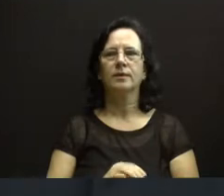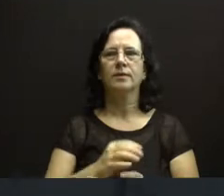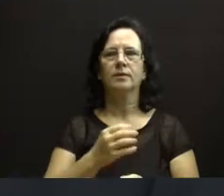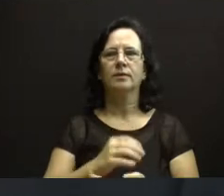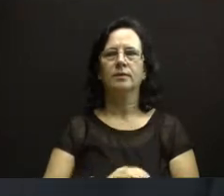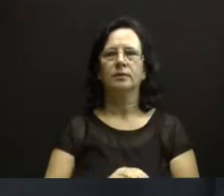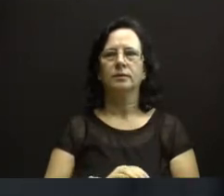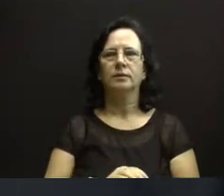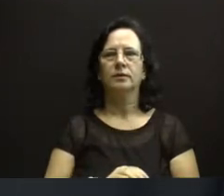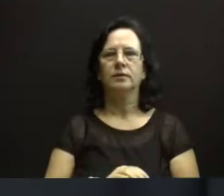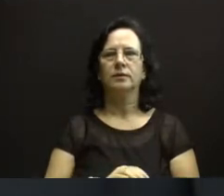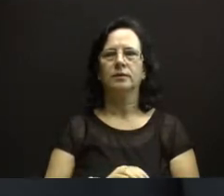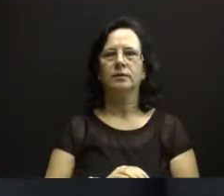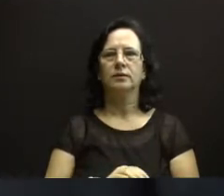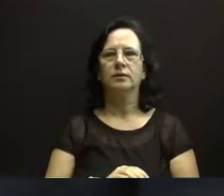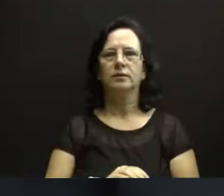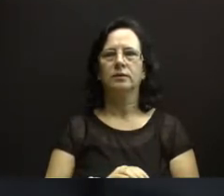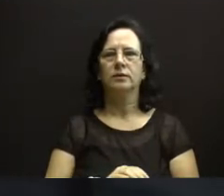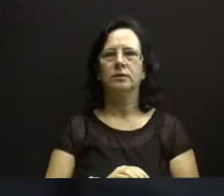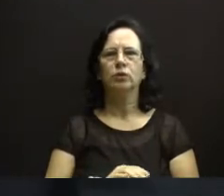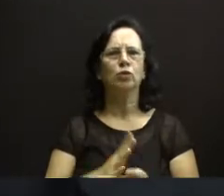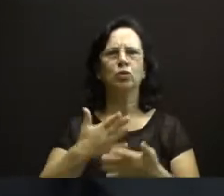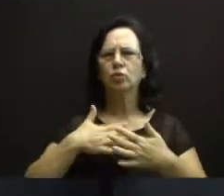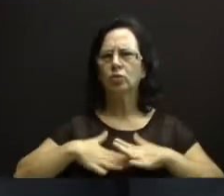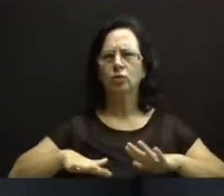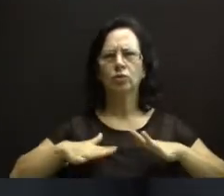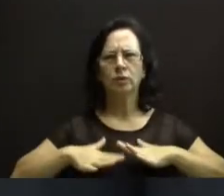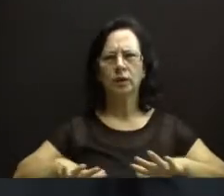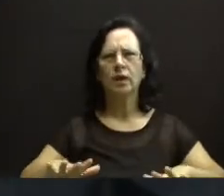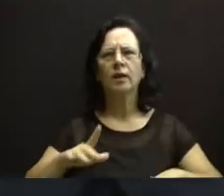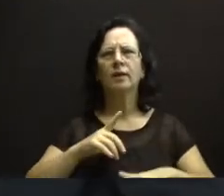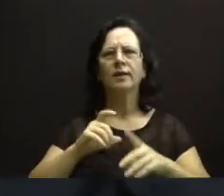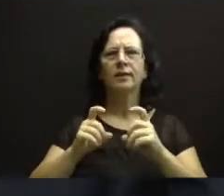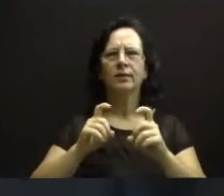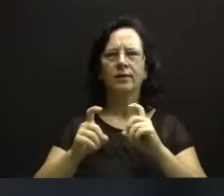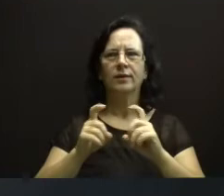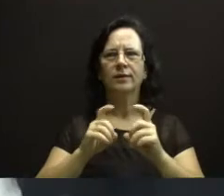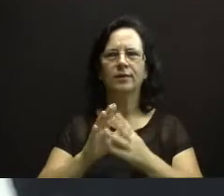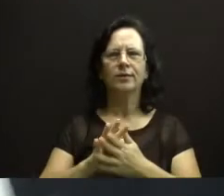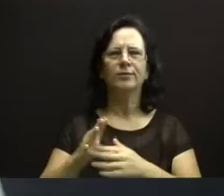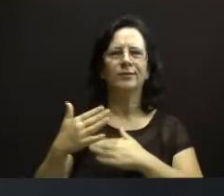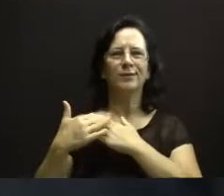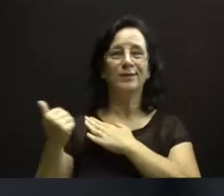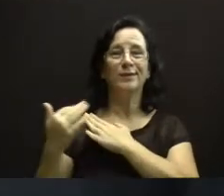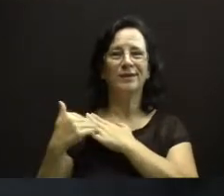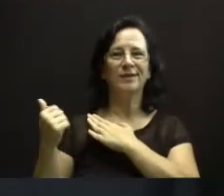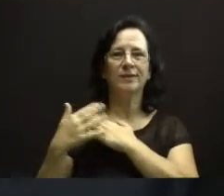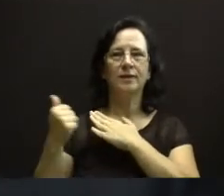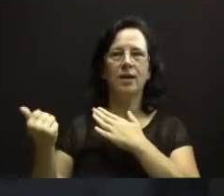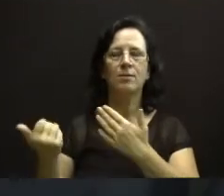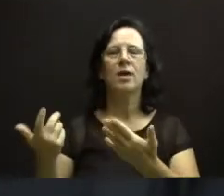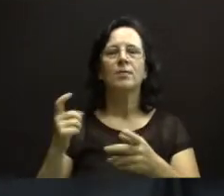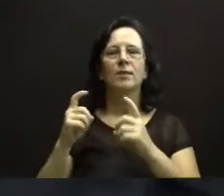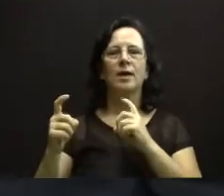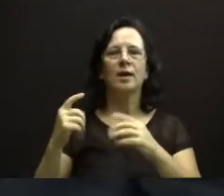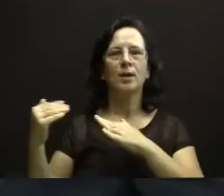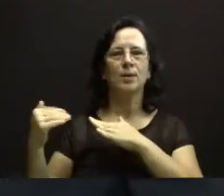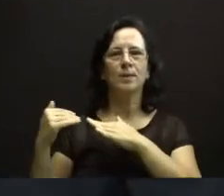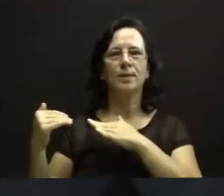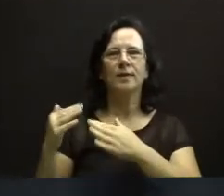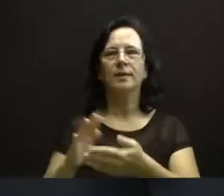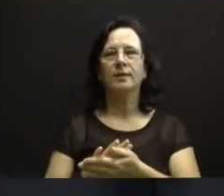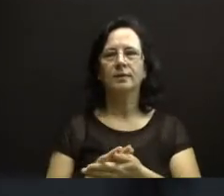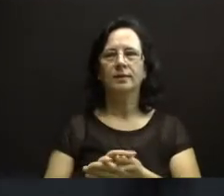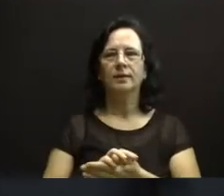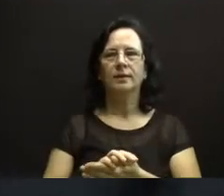tenho uma reunião é disputado também no entanto tranqüilo e eles estão aqui no ouvido aqui gritando aqui nos bastidores aqui uma reunião para esta já está